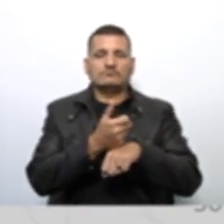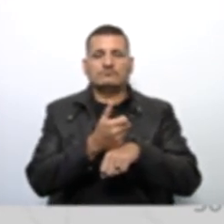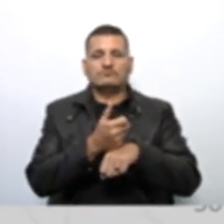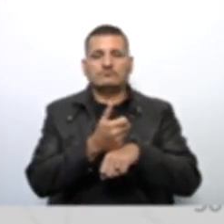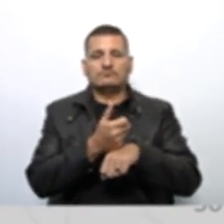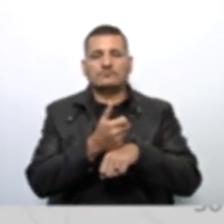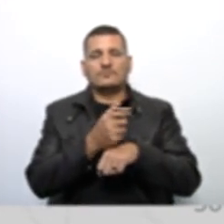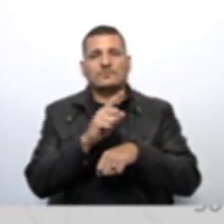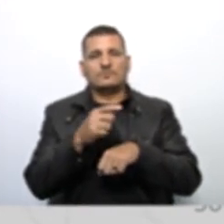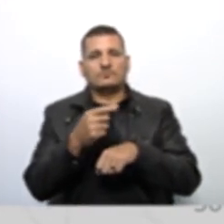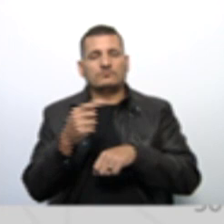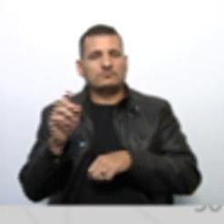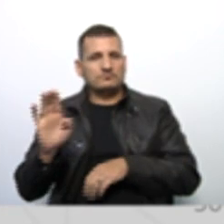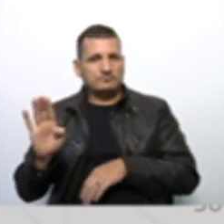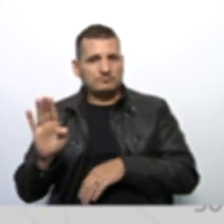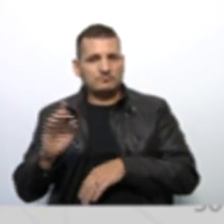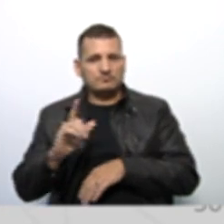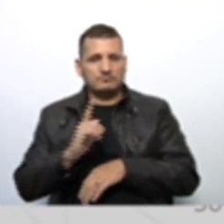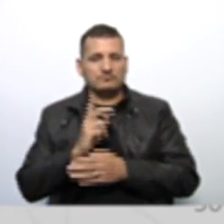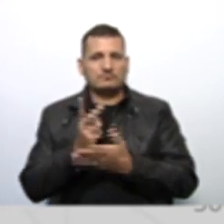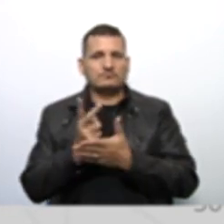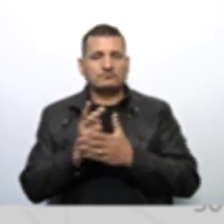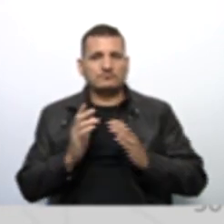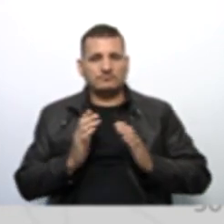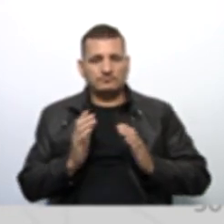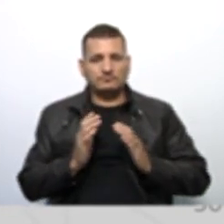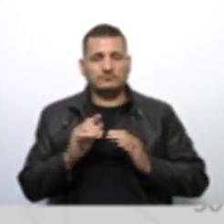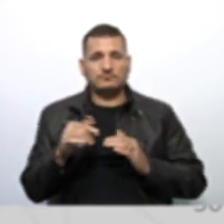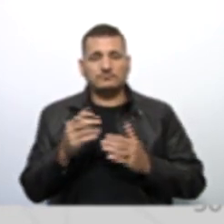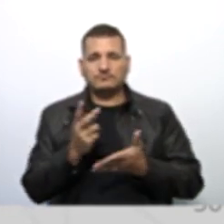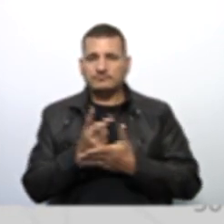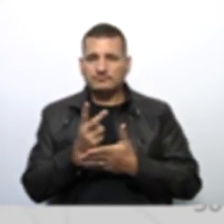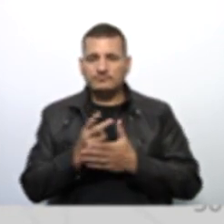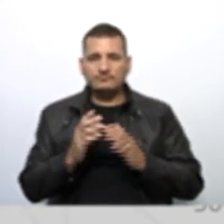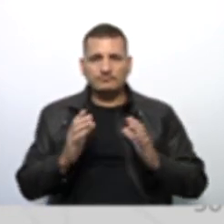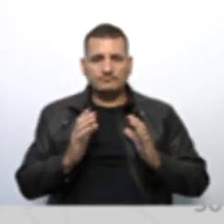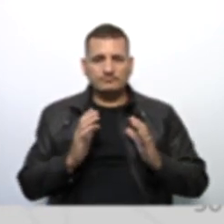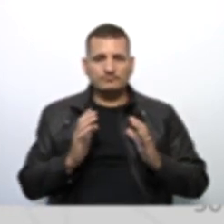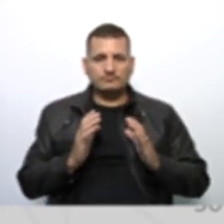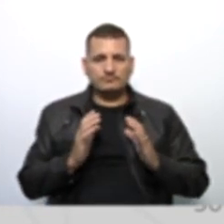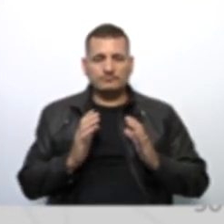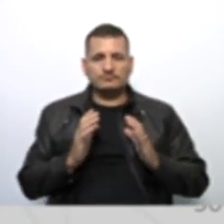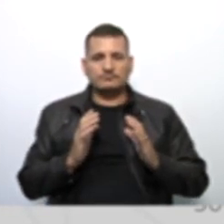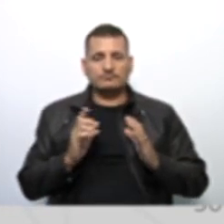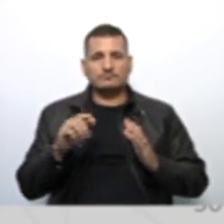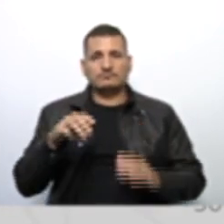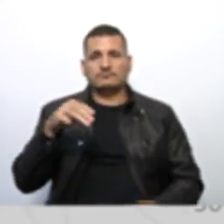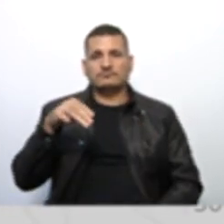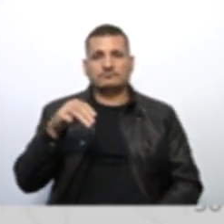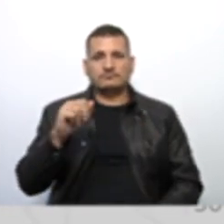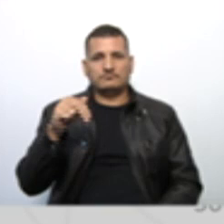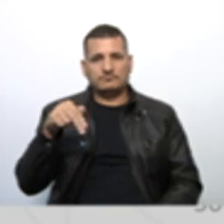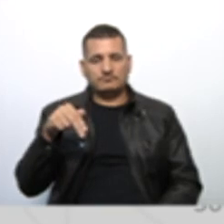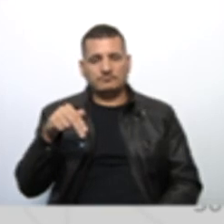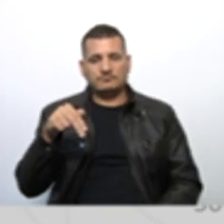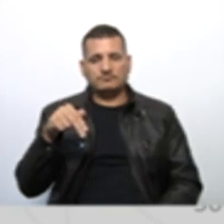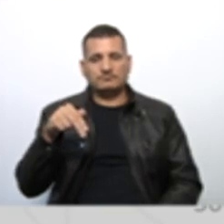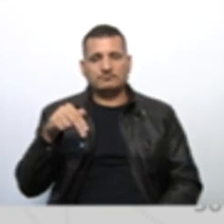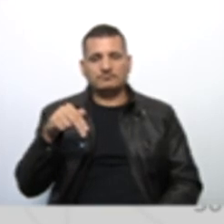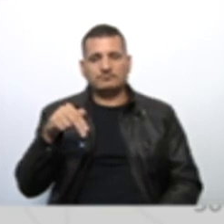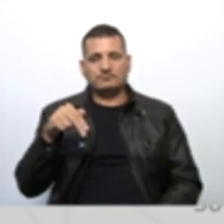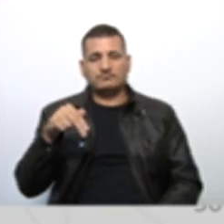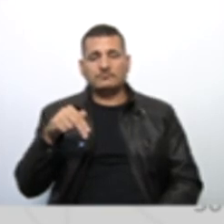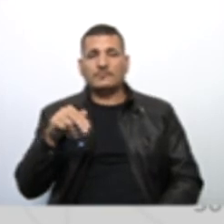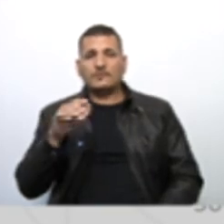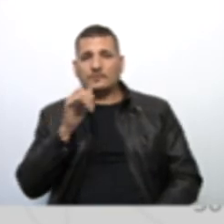conectado com a letra B na mesma cidade. Então, se ele deixou claro que é na mesma cidade, então é MAN, pessoal, ok? Se ele